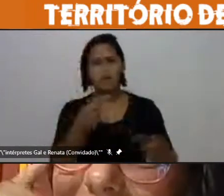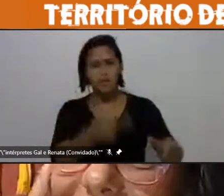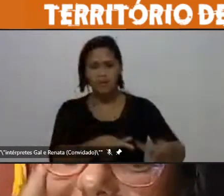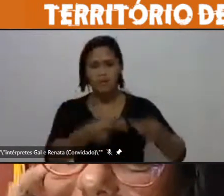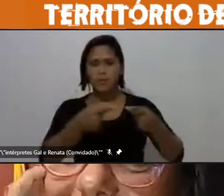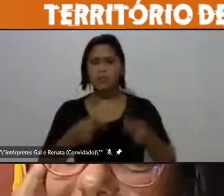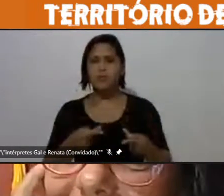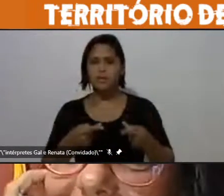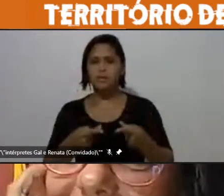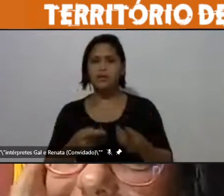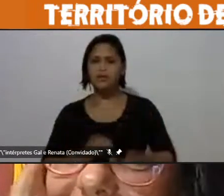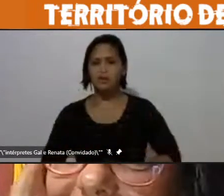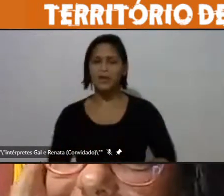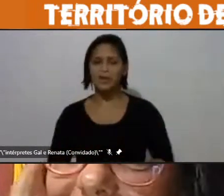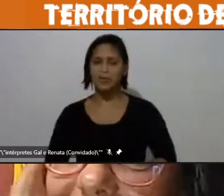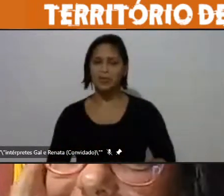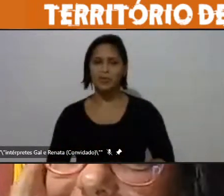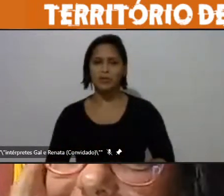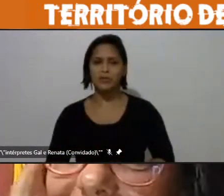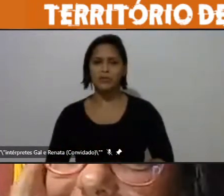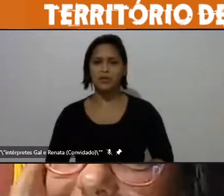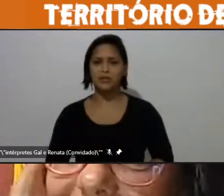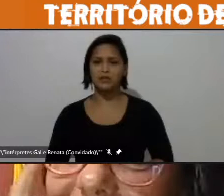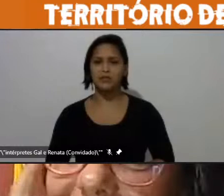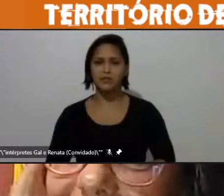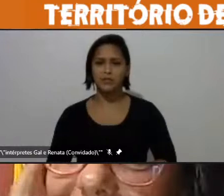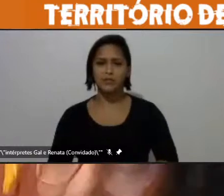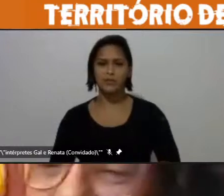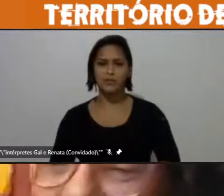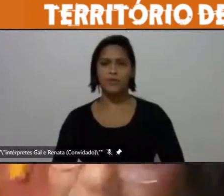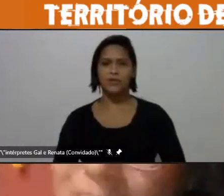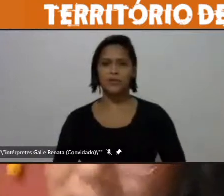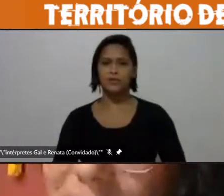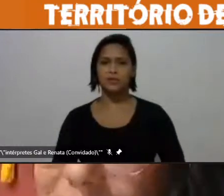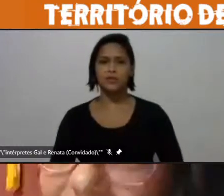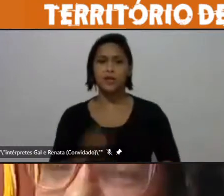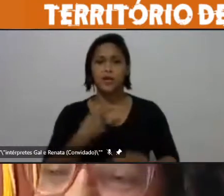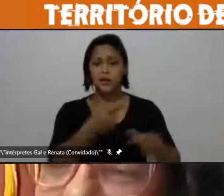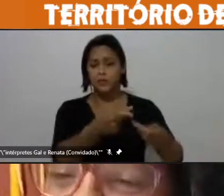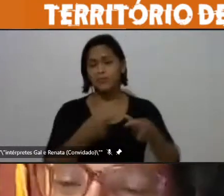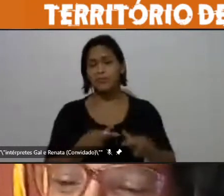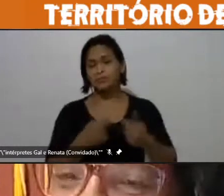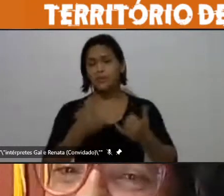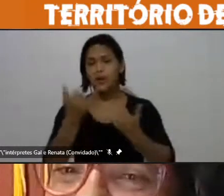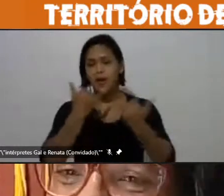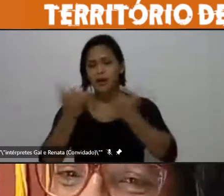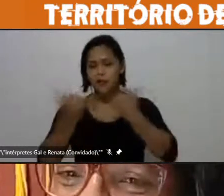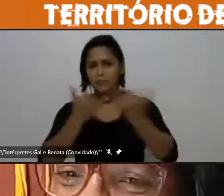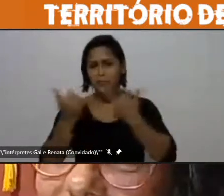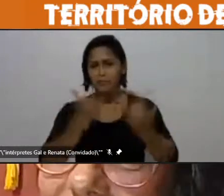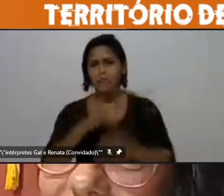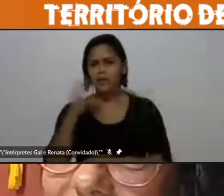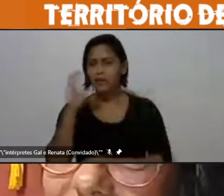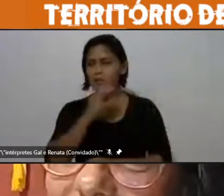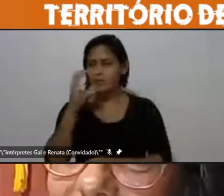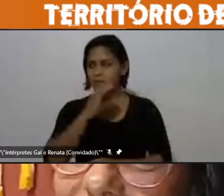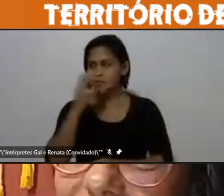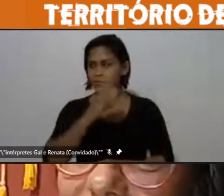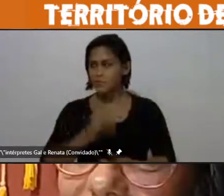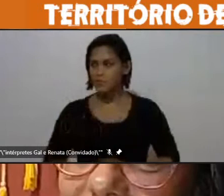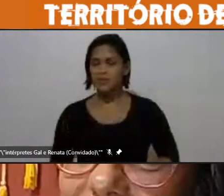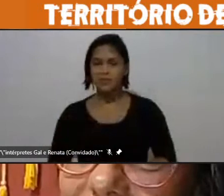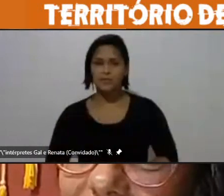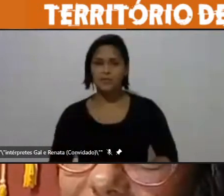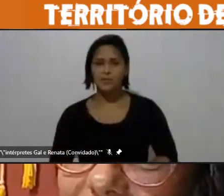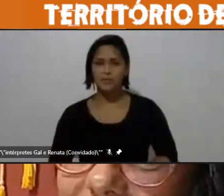tá? Duplamente obrigado, né, por te trazer assim de uma forma mais rápida para o evento. Tenho certeza que a